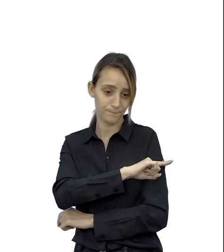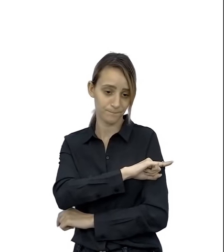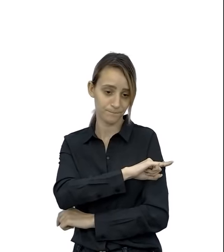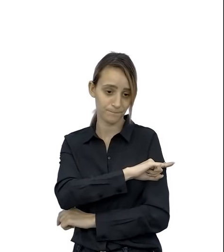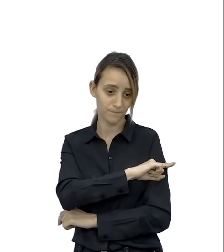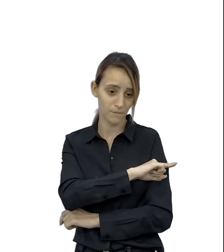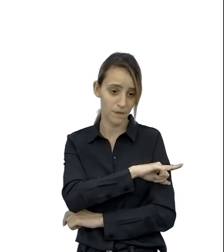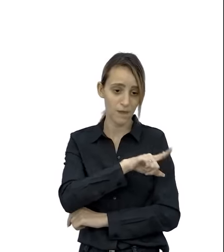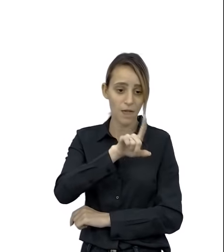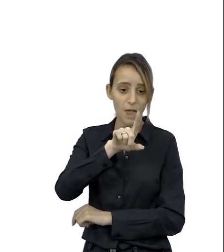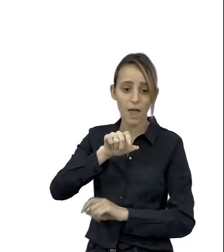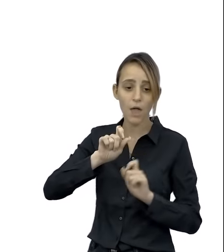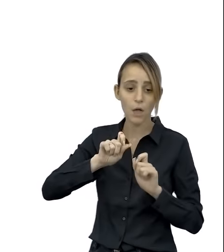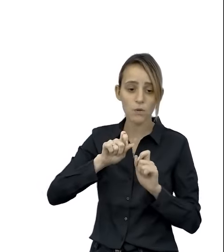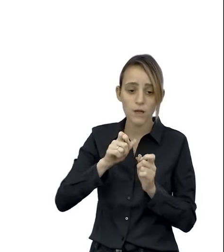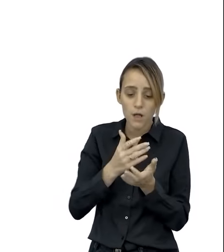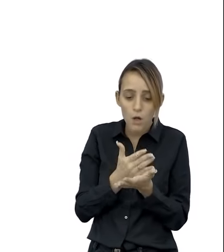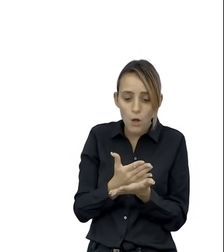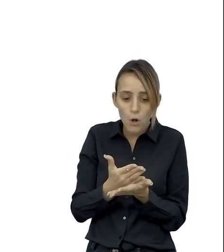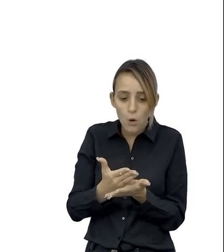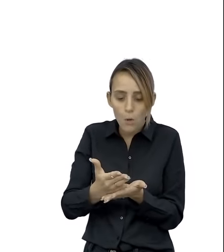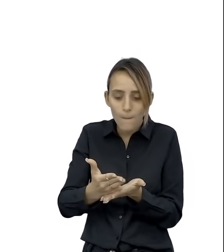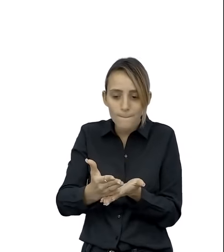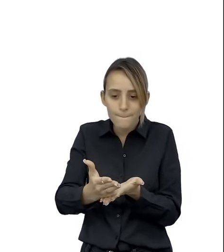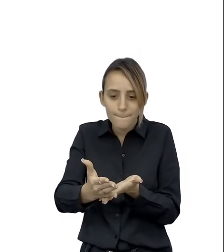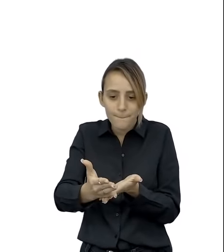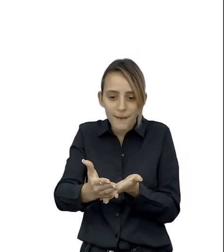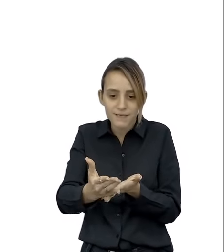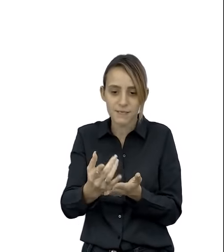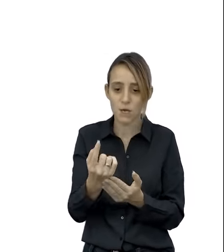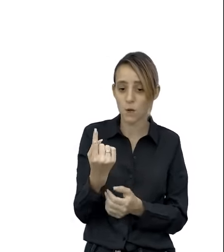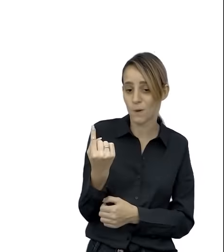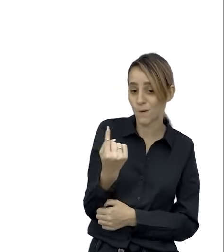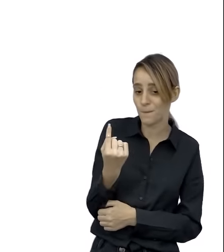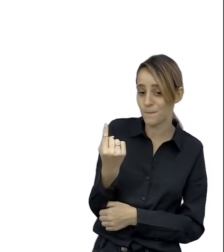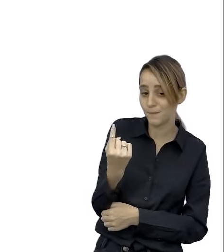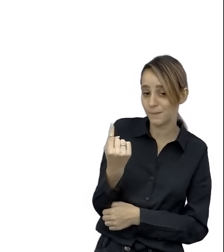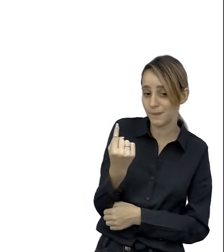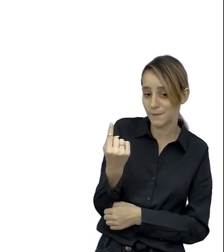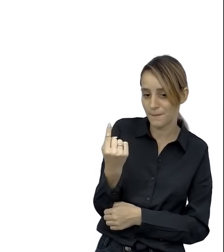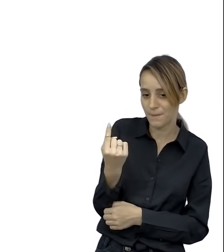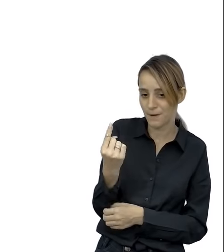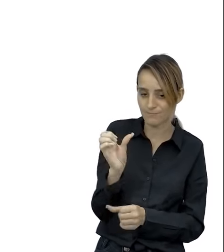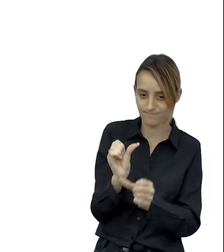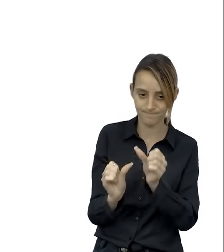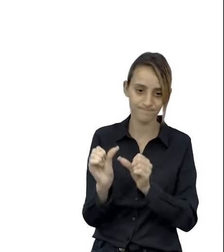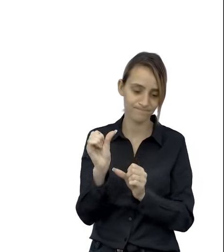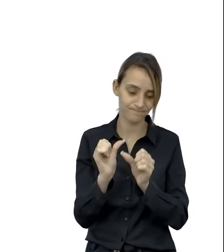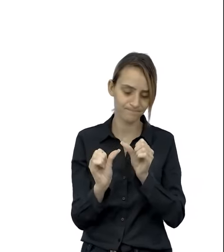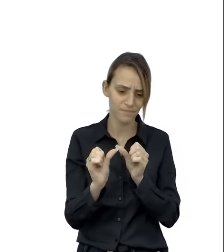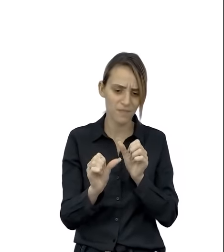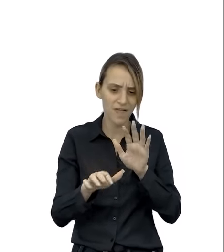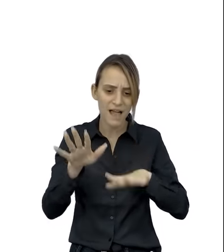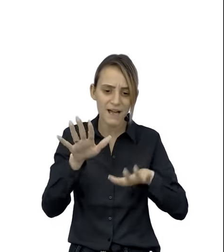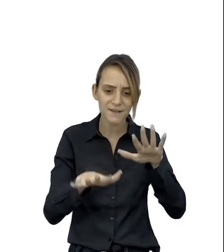que estamos iniciando o primeiro bimestre. Muitas crianças ainda não conseguem